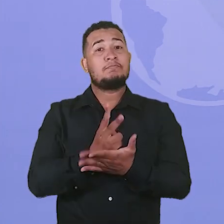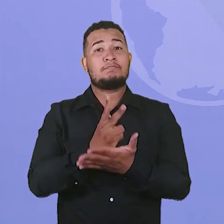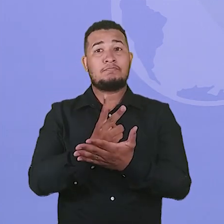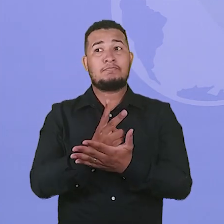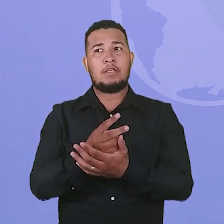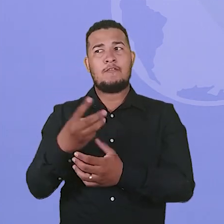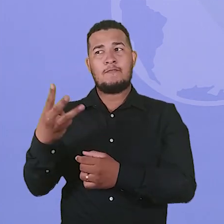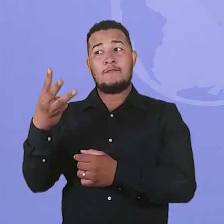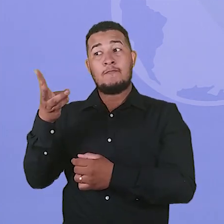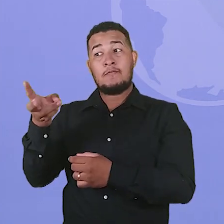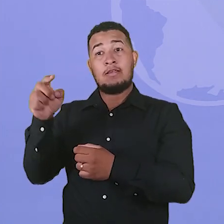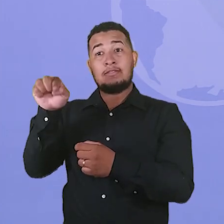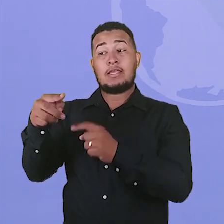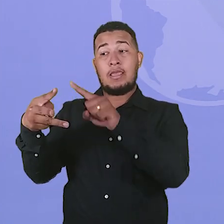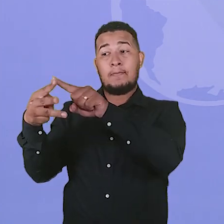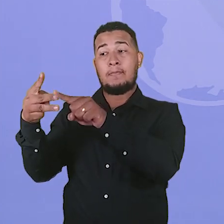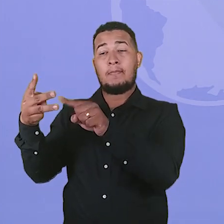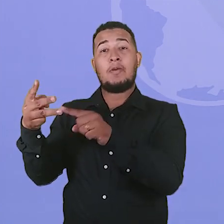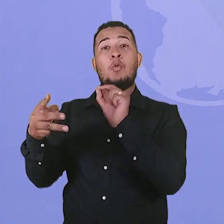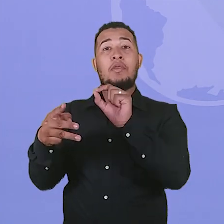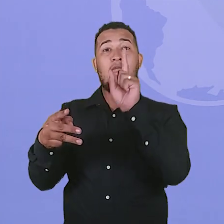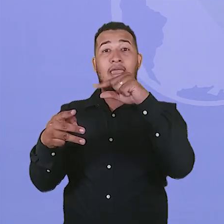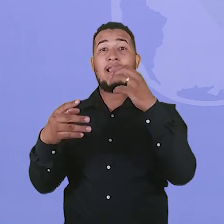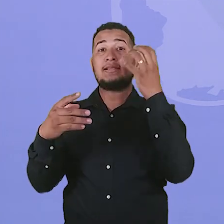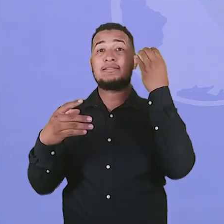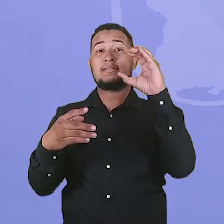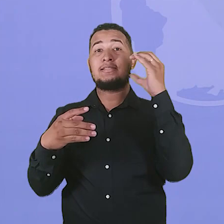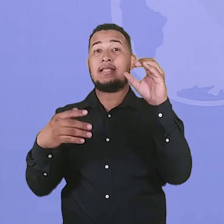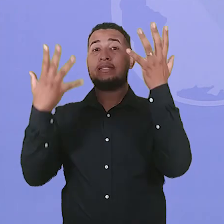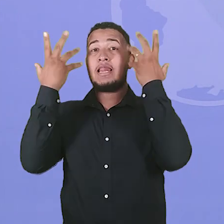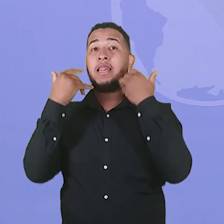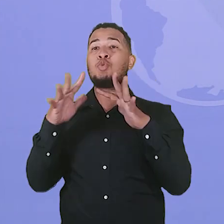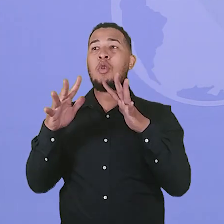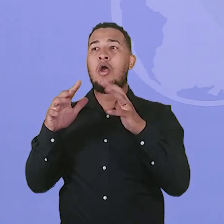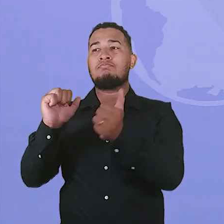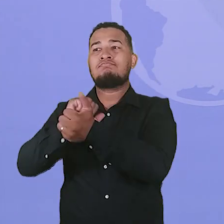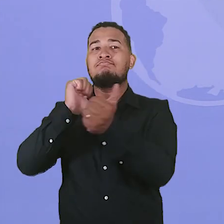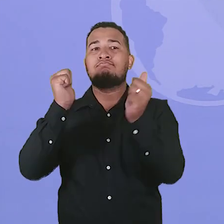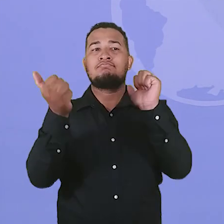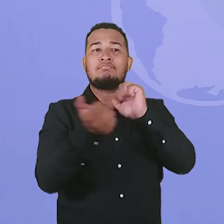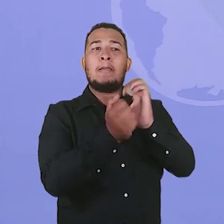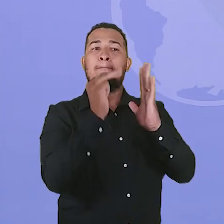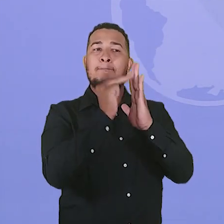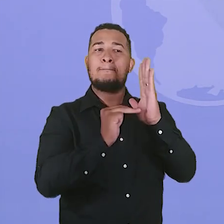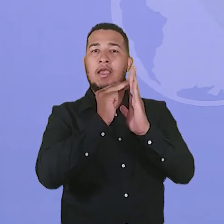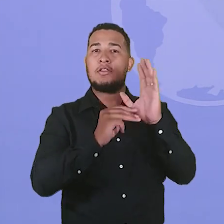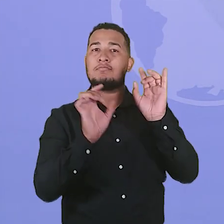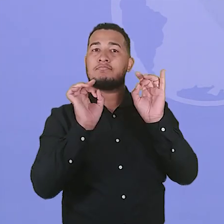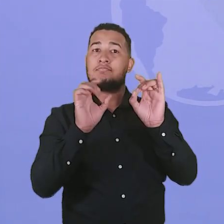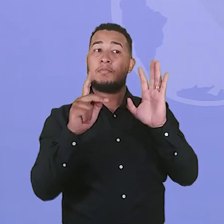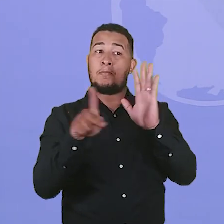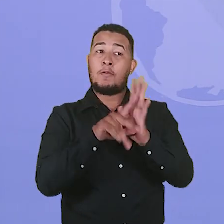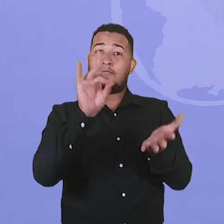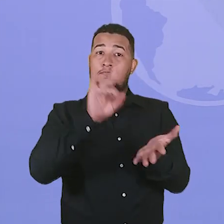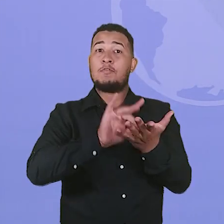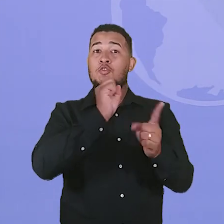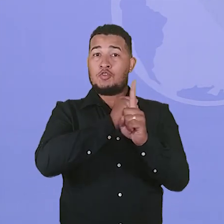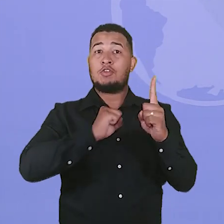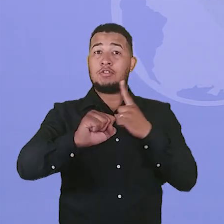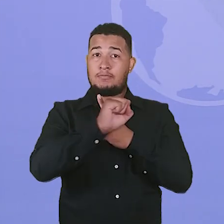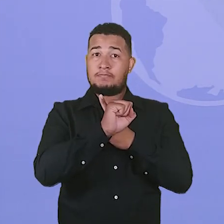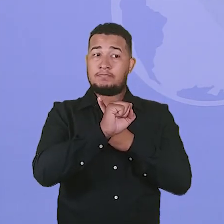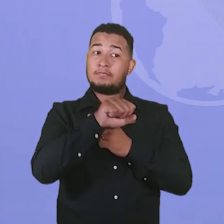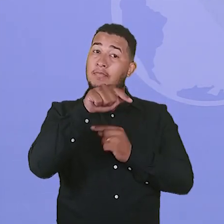ele pega isso das ciências naturais e cria e tenta criar um método de investigação para a realidade